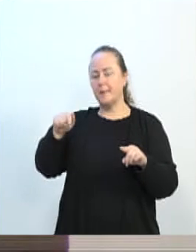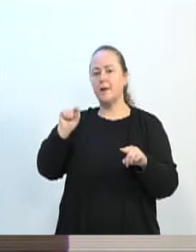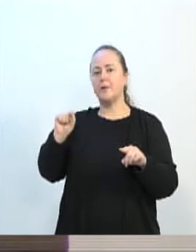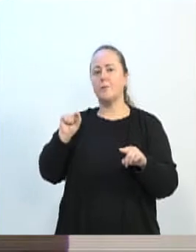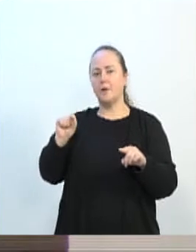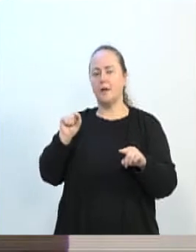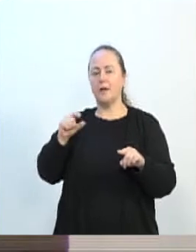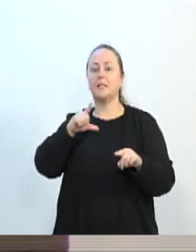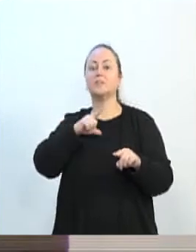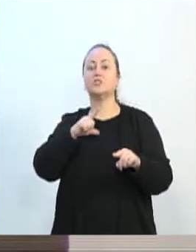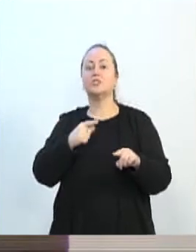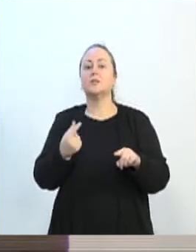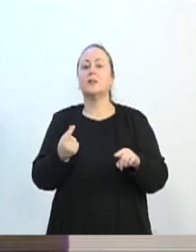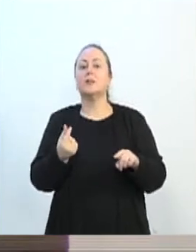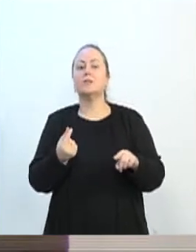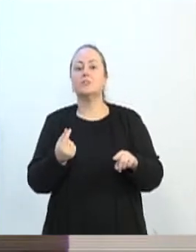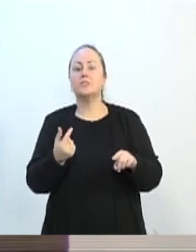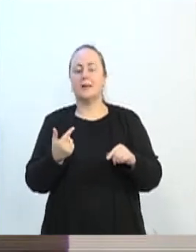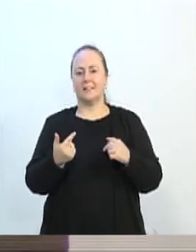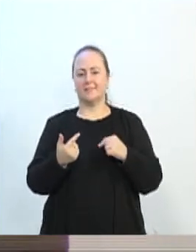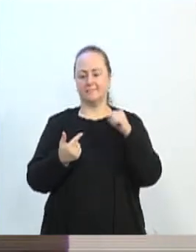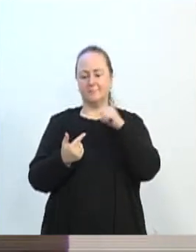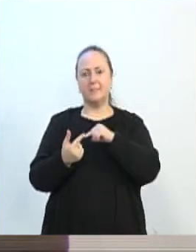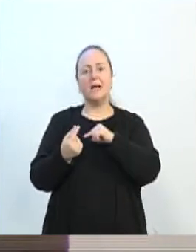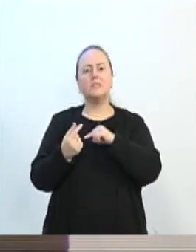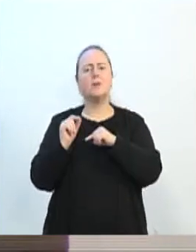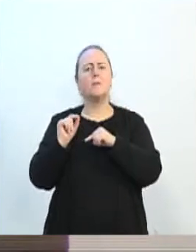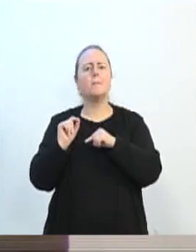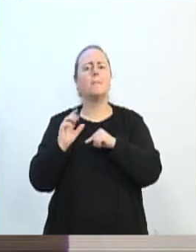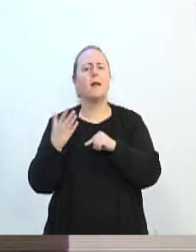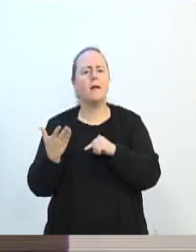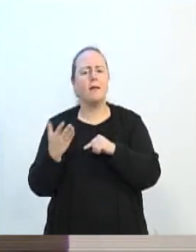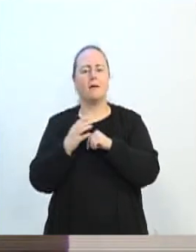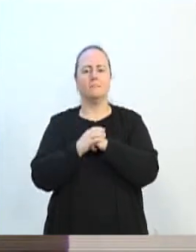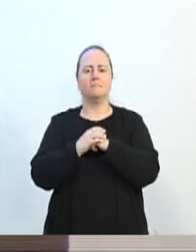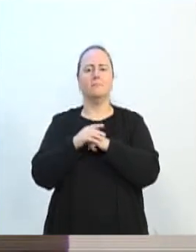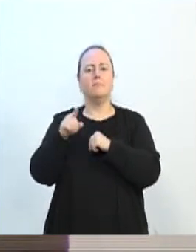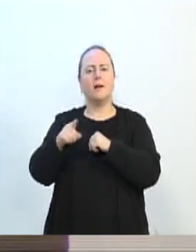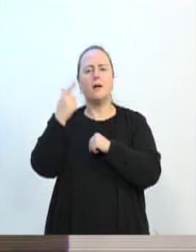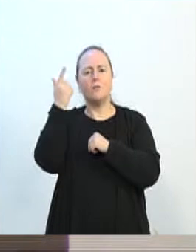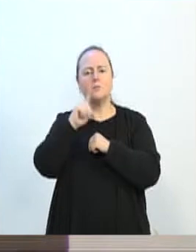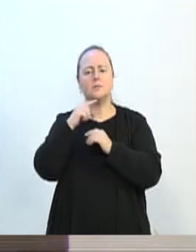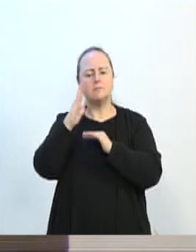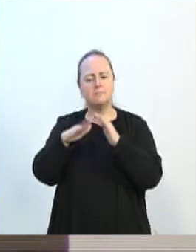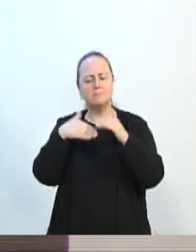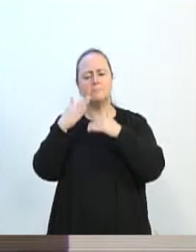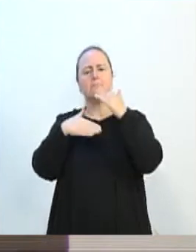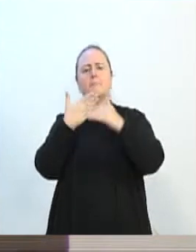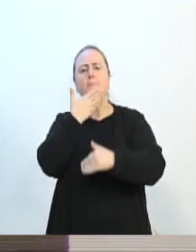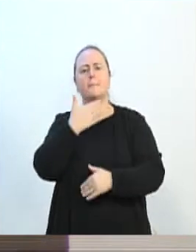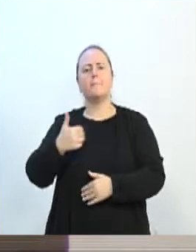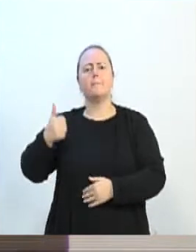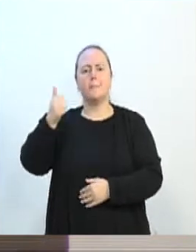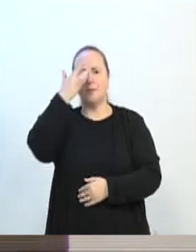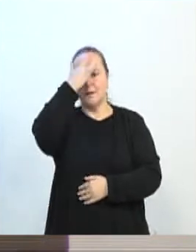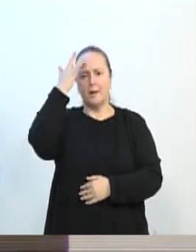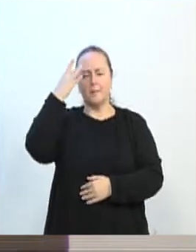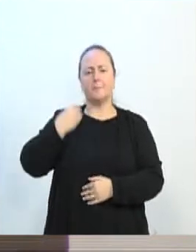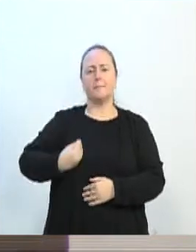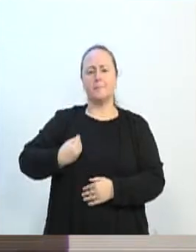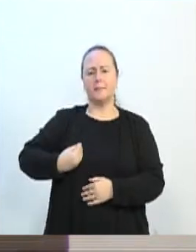no testamento com um propósito bem definido, que algo fosse feito para elevar o nível de qualidade de vida de portadores de